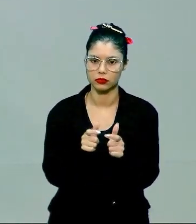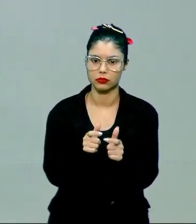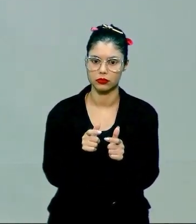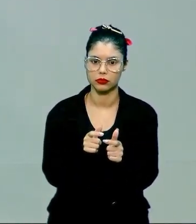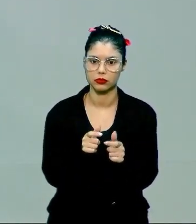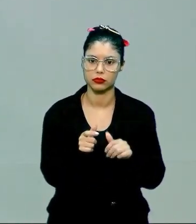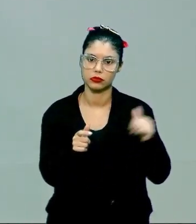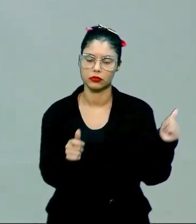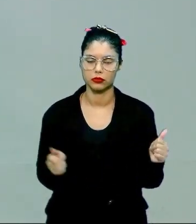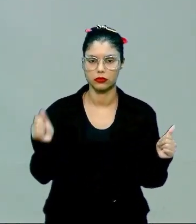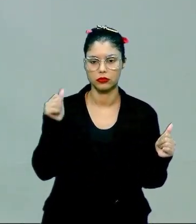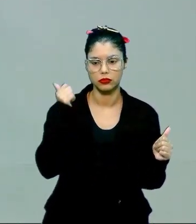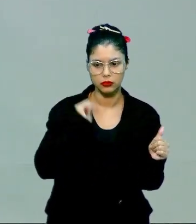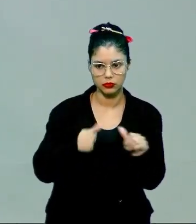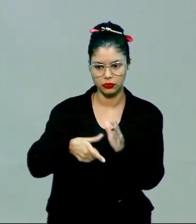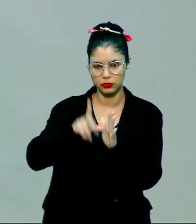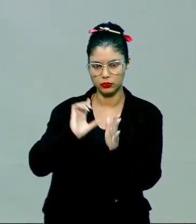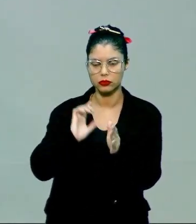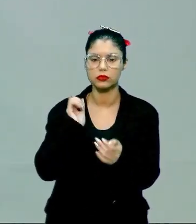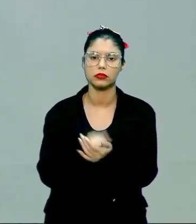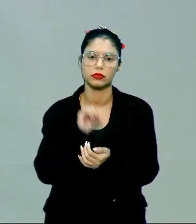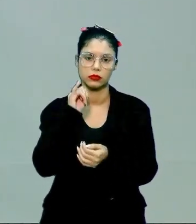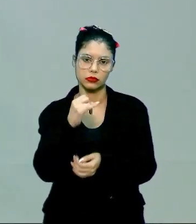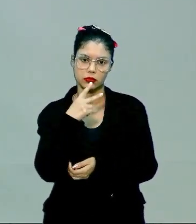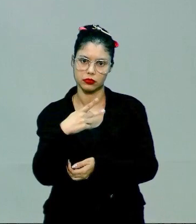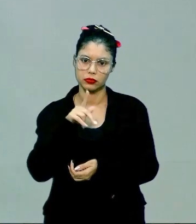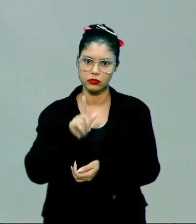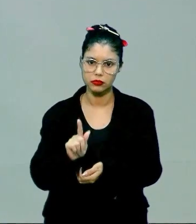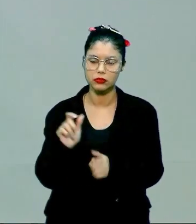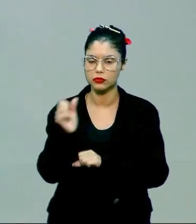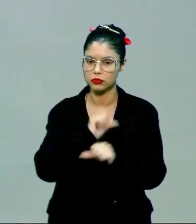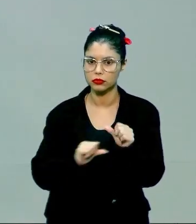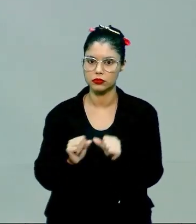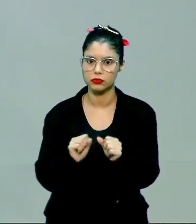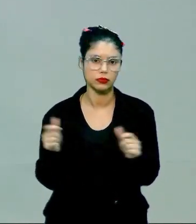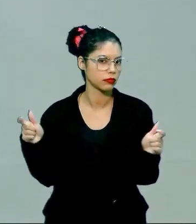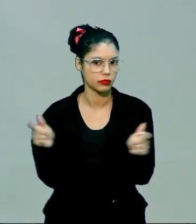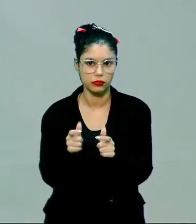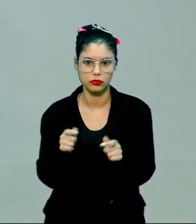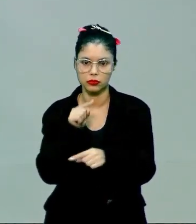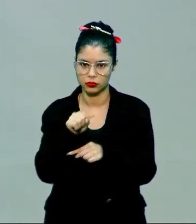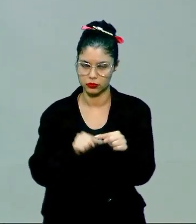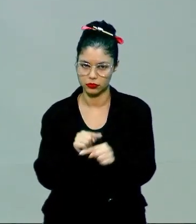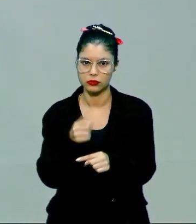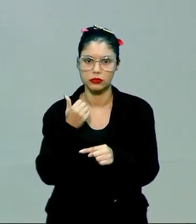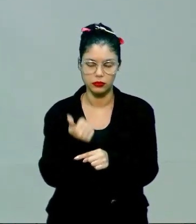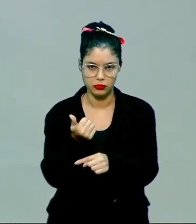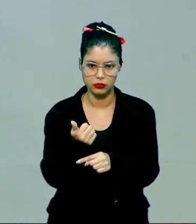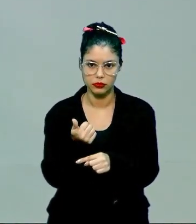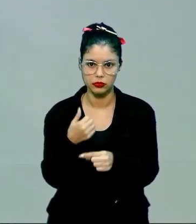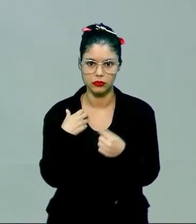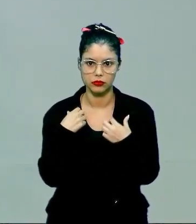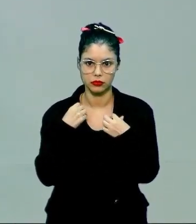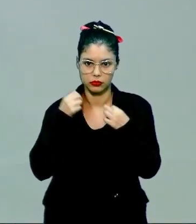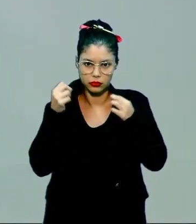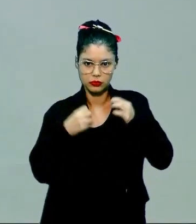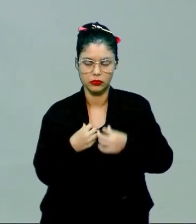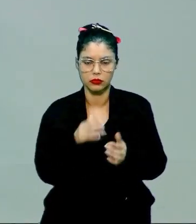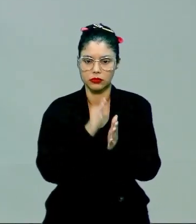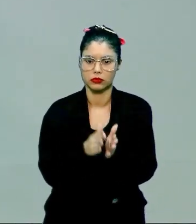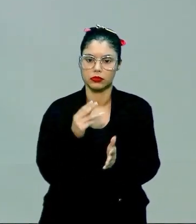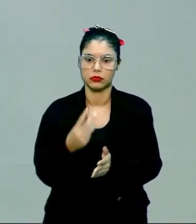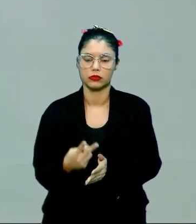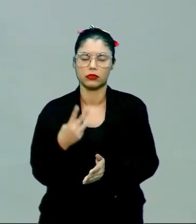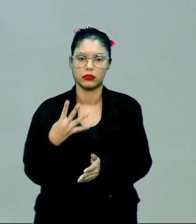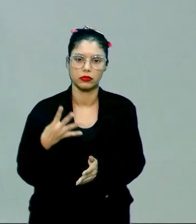termo posterior pelo anterior. Se for progressão geométrica, muda. Não diminui, divide. Se tu imaginar a sequência